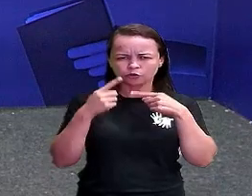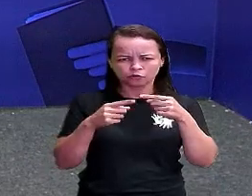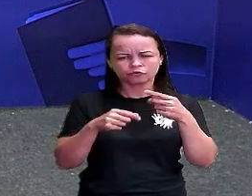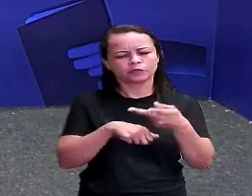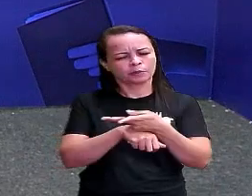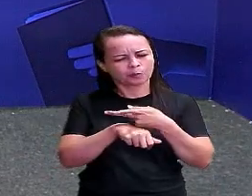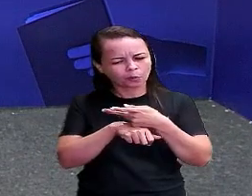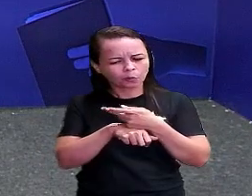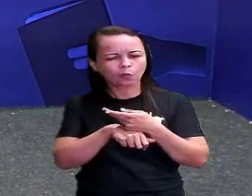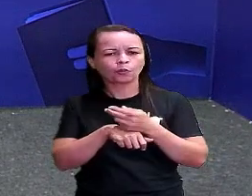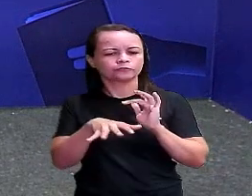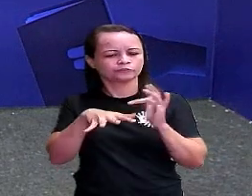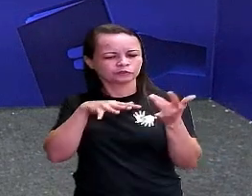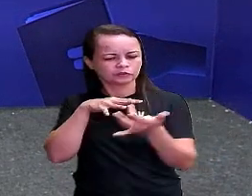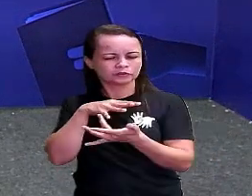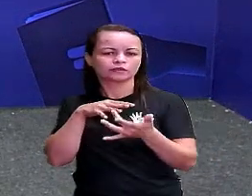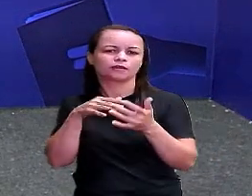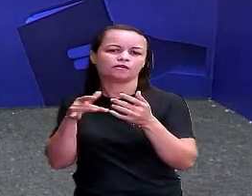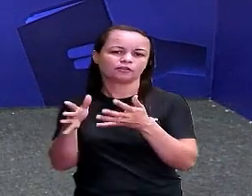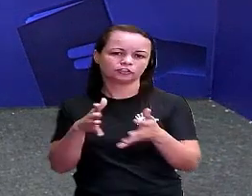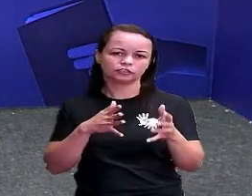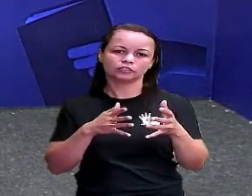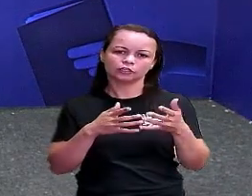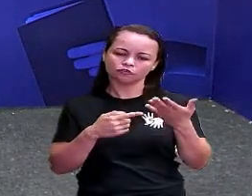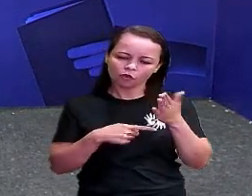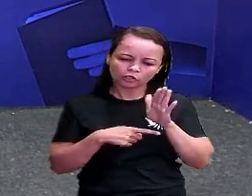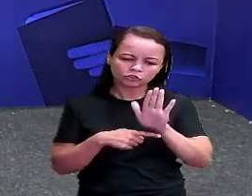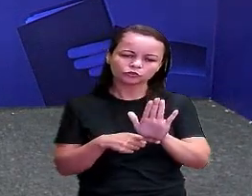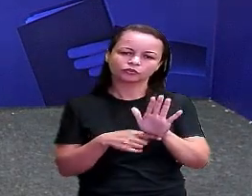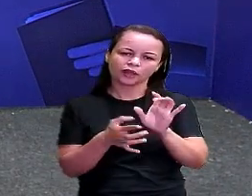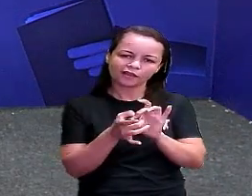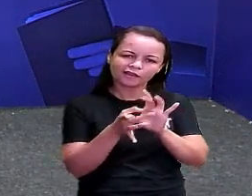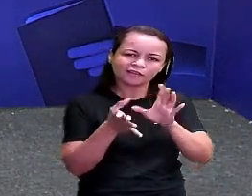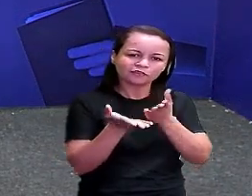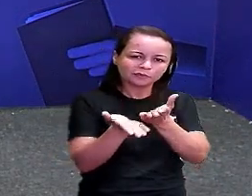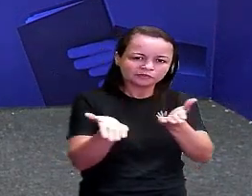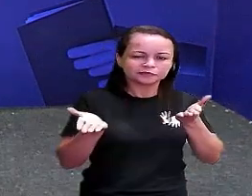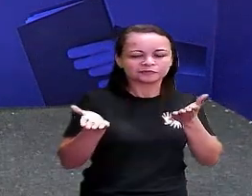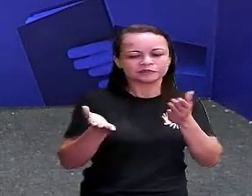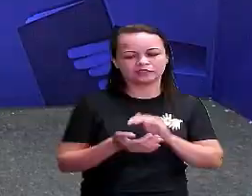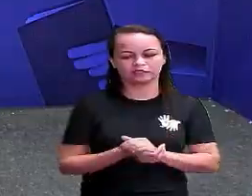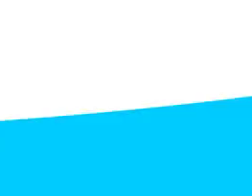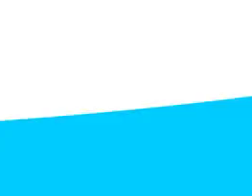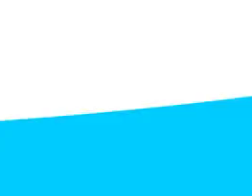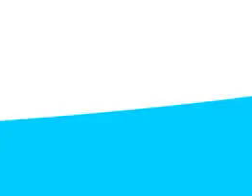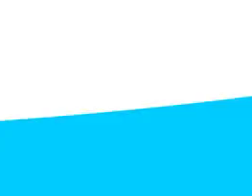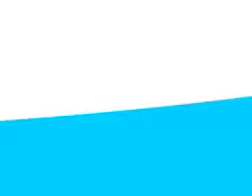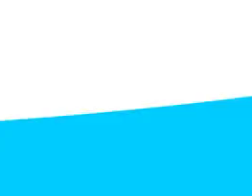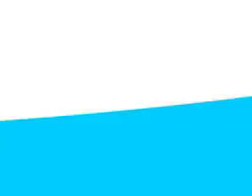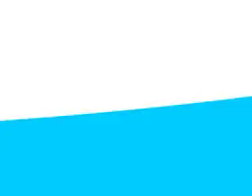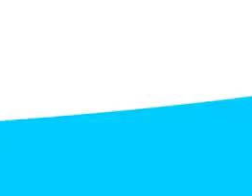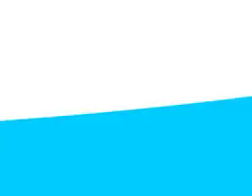me procurar nas redes sociais que eu estou disponível para ajudá-los aí. Até a próxima aula.